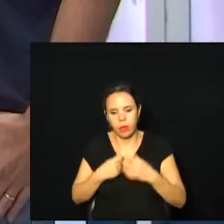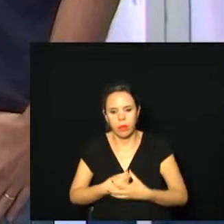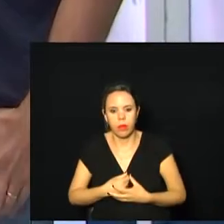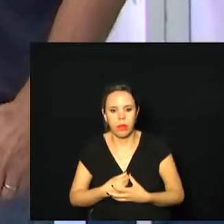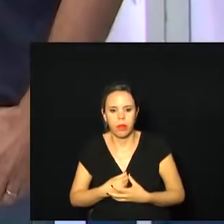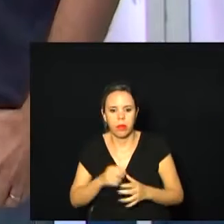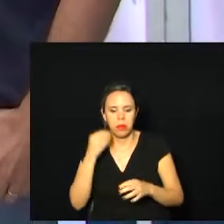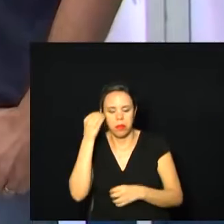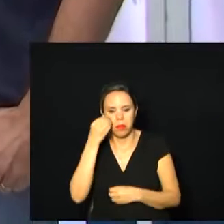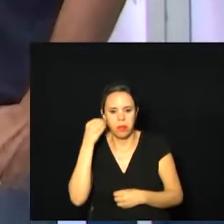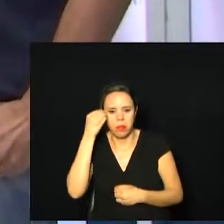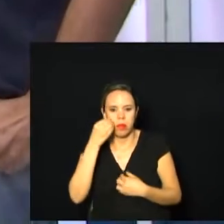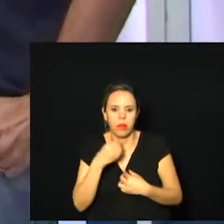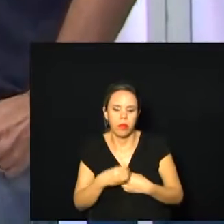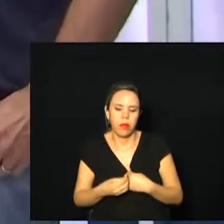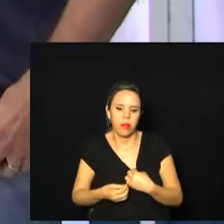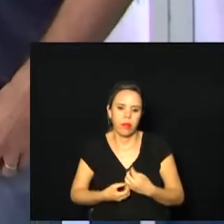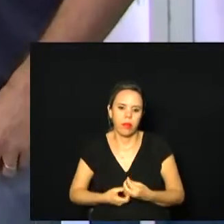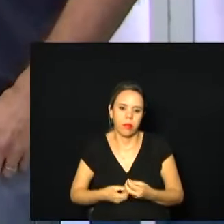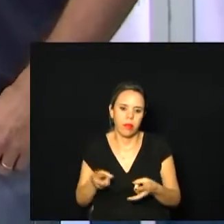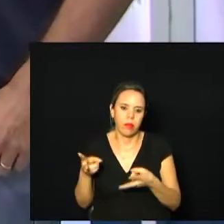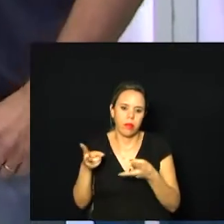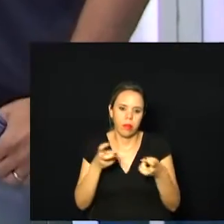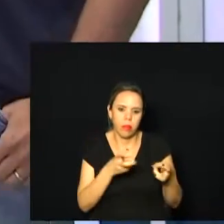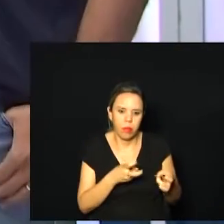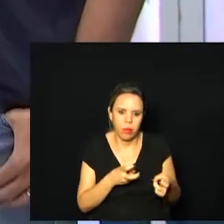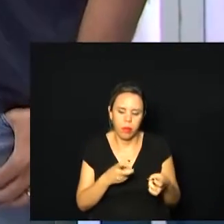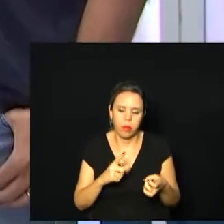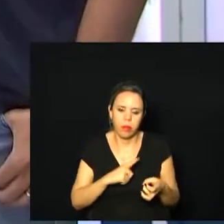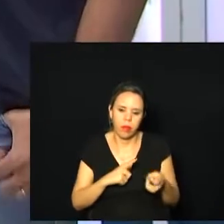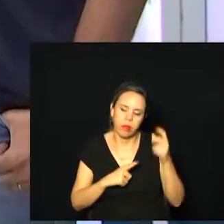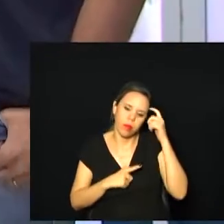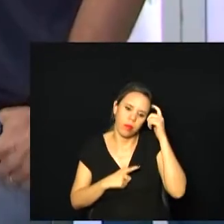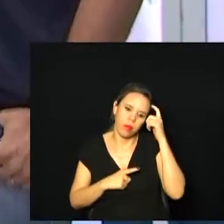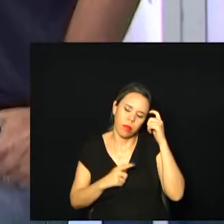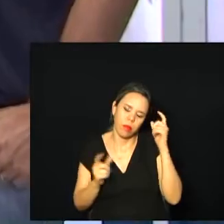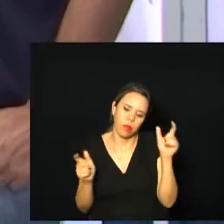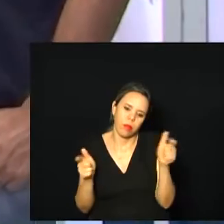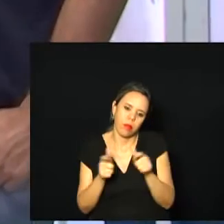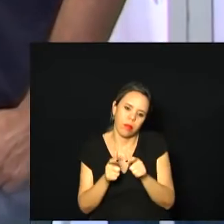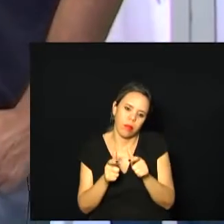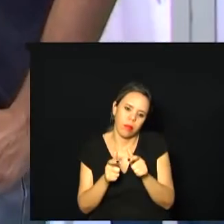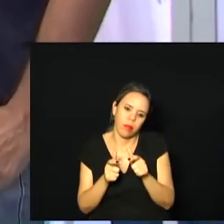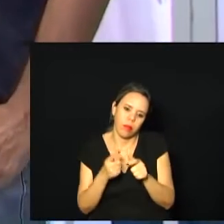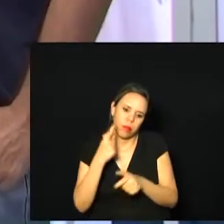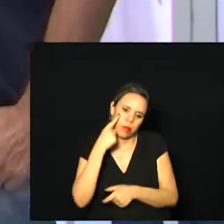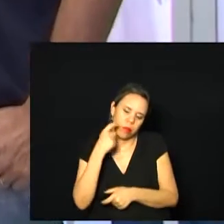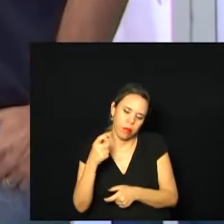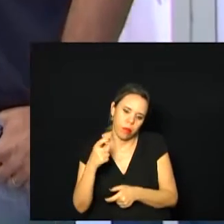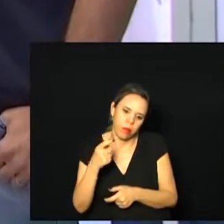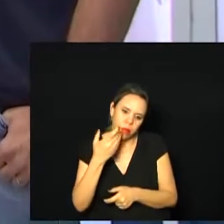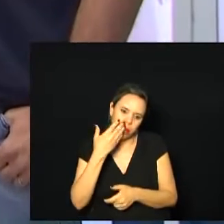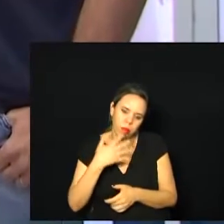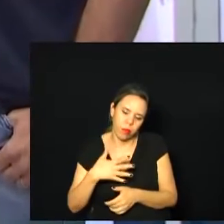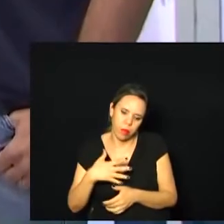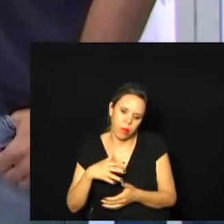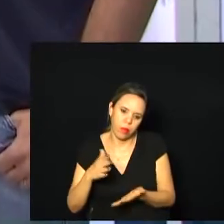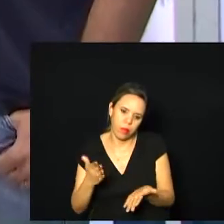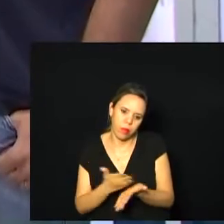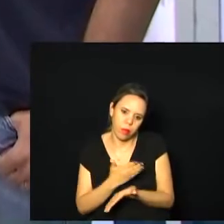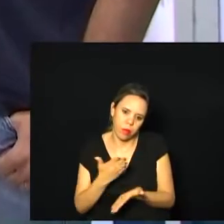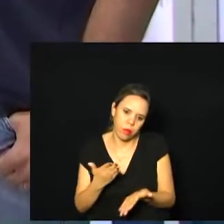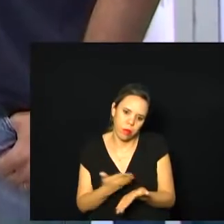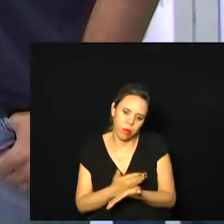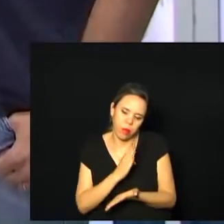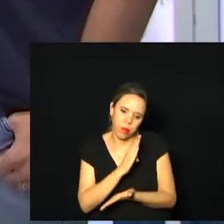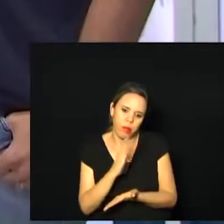super experiente, percebeu que houve uma diminuição no interesse das crianças por livros,